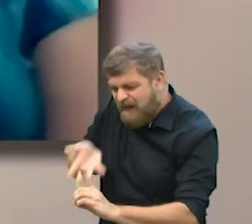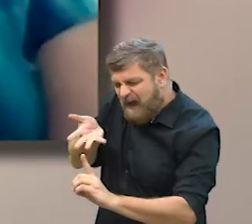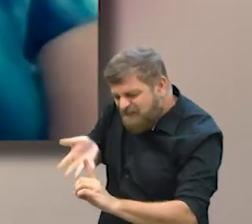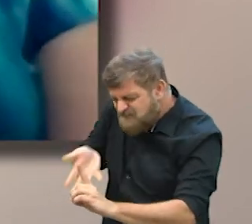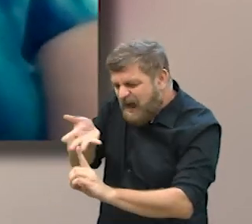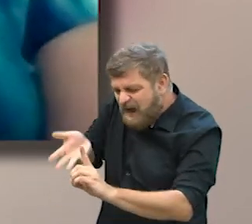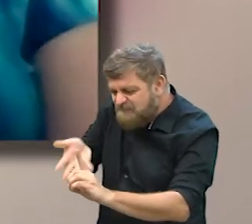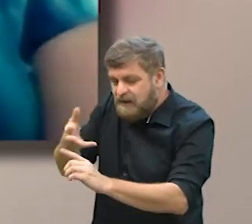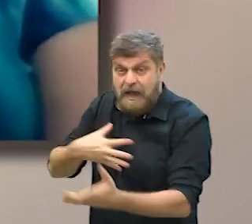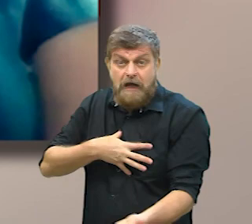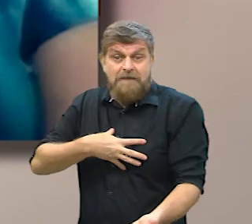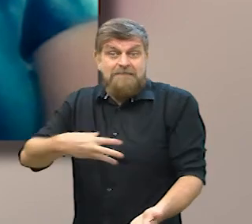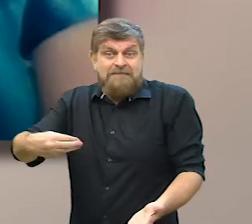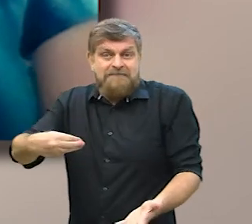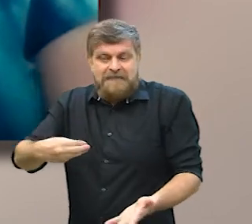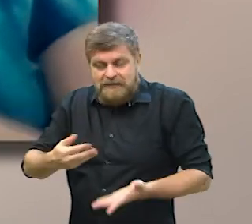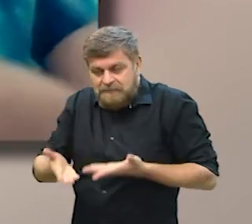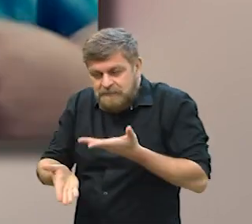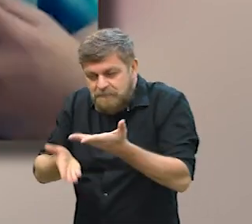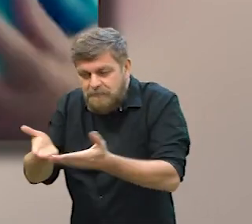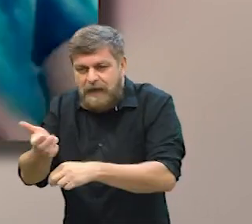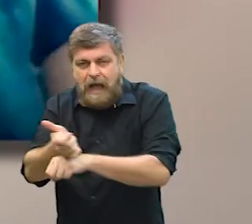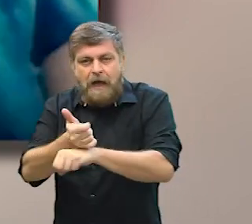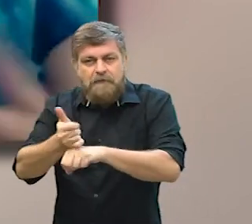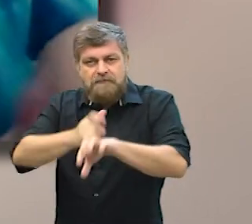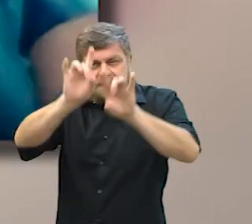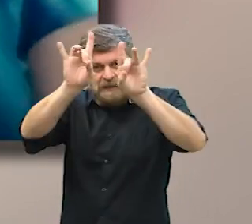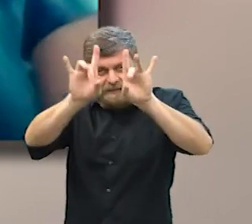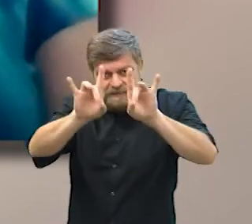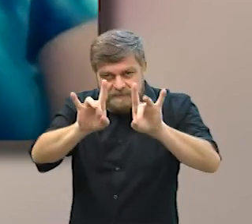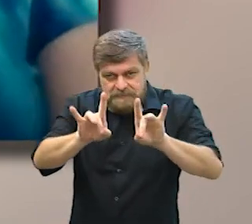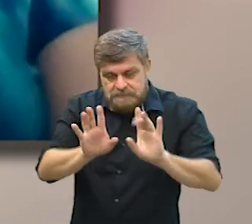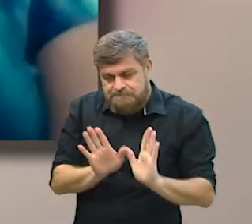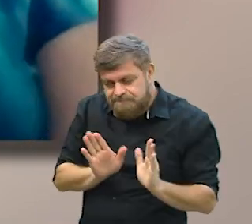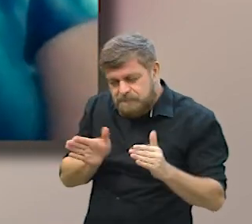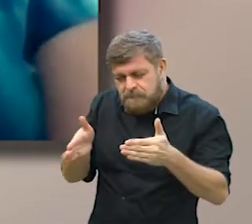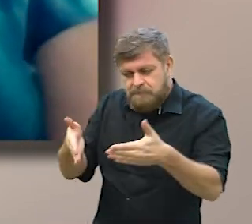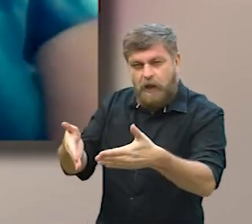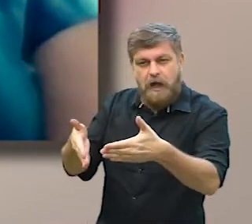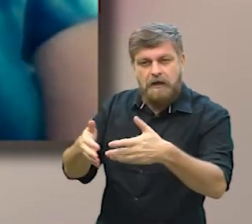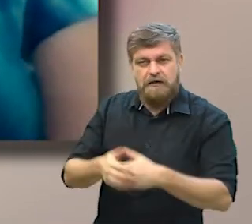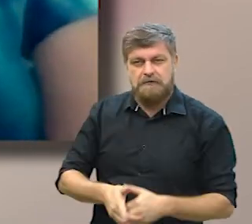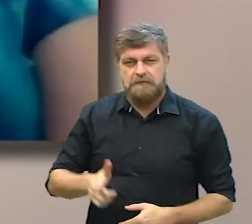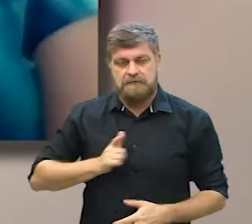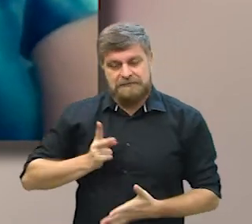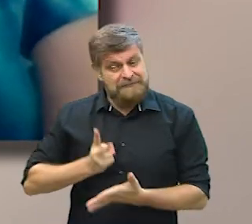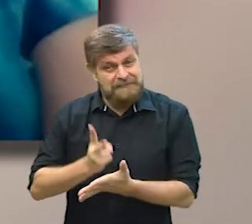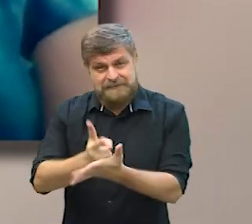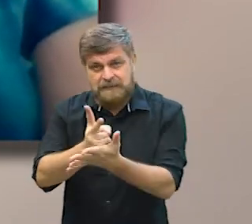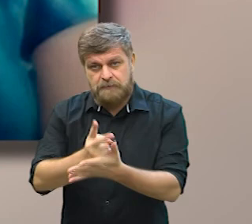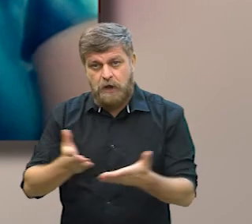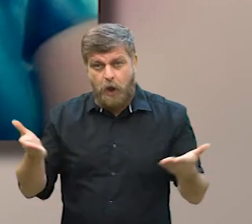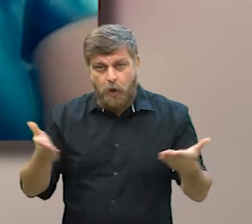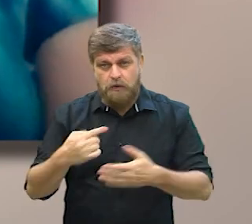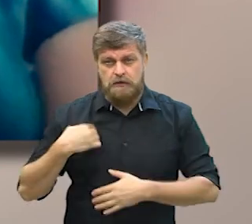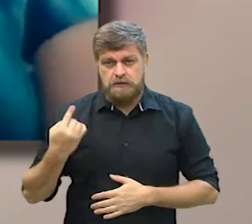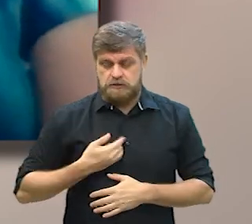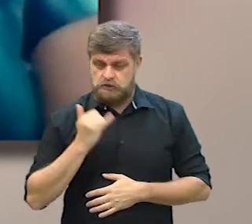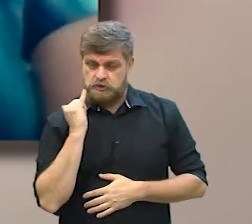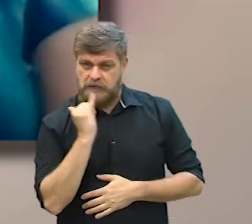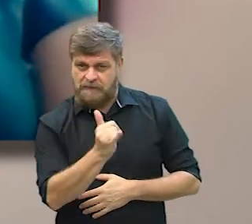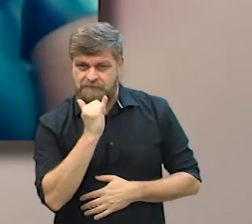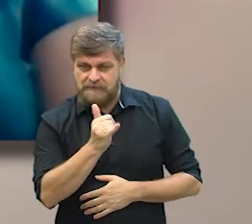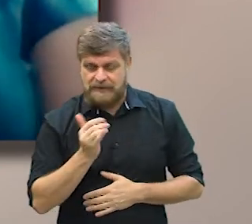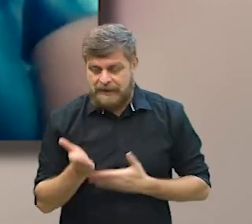Acreditarem, investirem no seu filho com, vamos dizer, com uma equipe especializada para isso. E sempre,